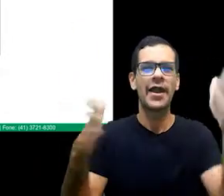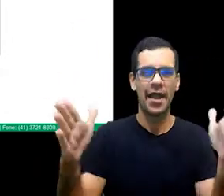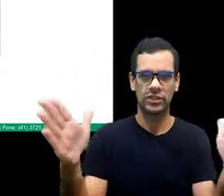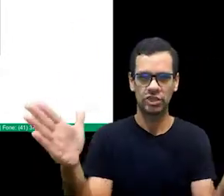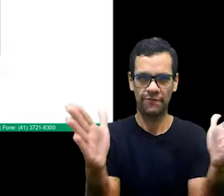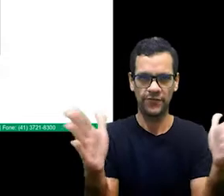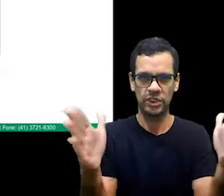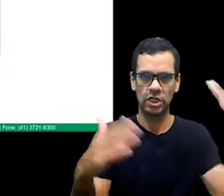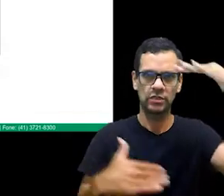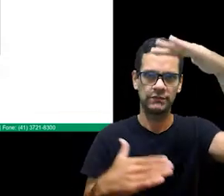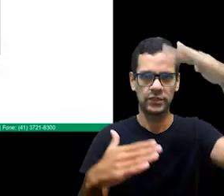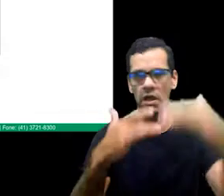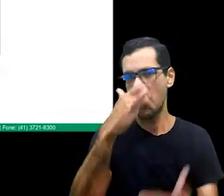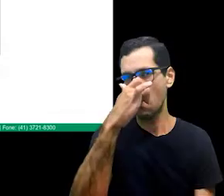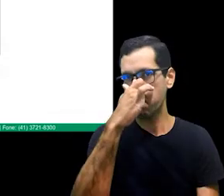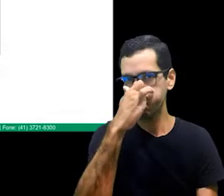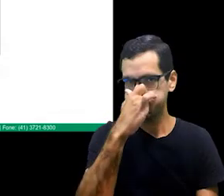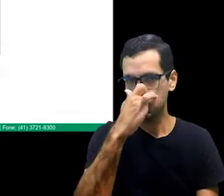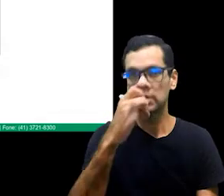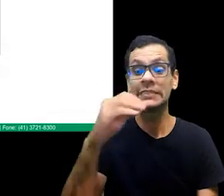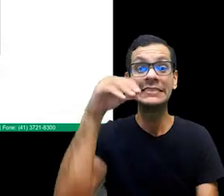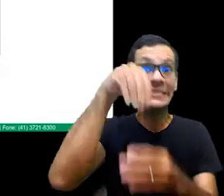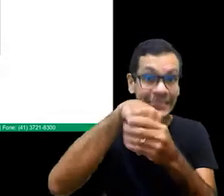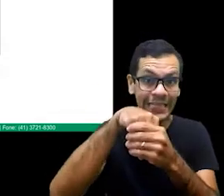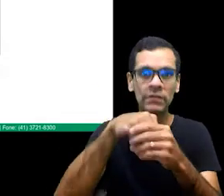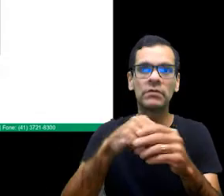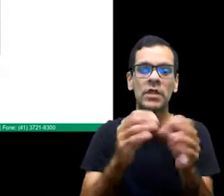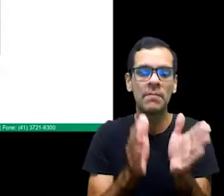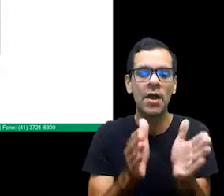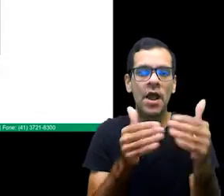de laranjas, um corpo B, uma caixa de maçã, e